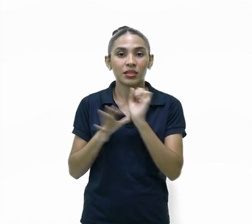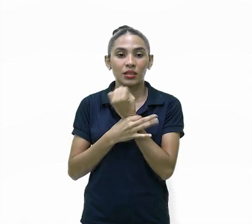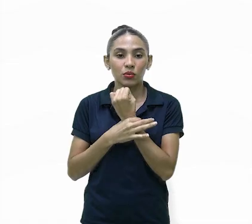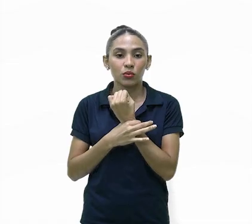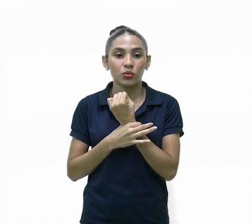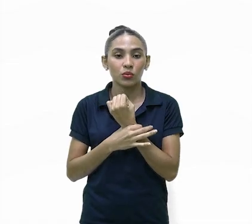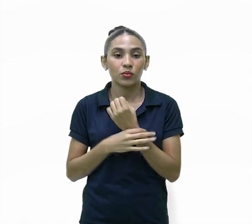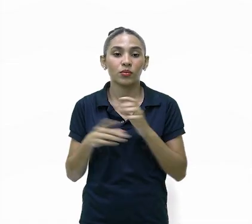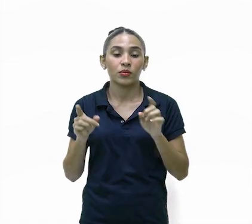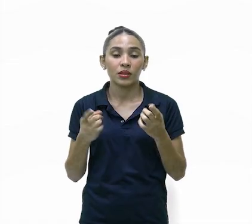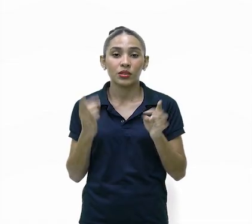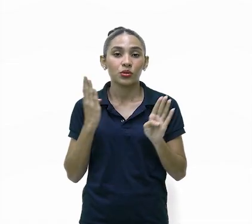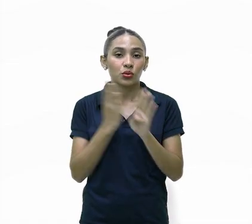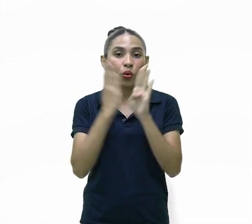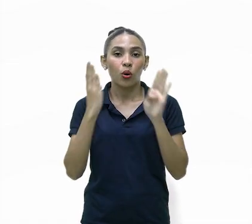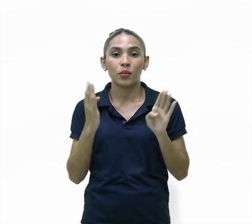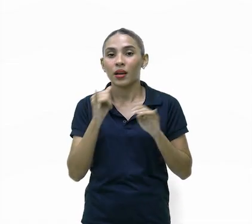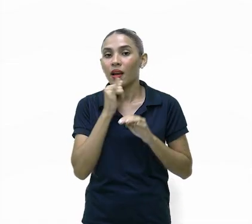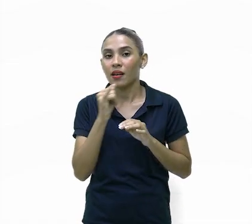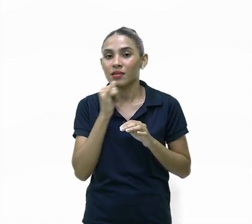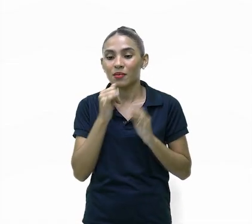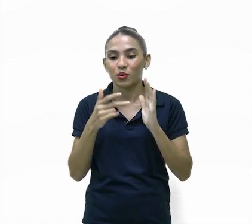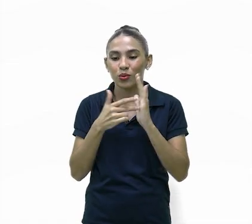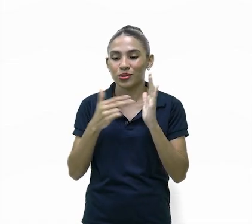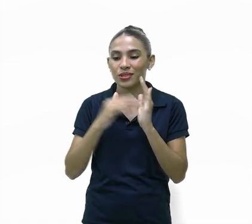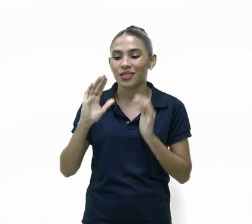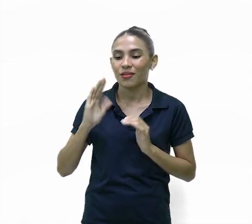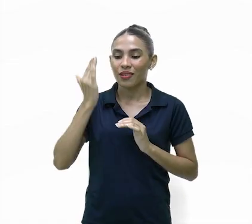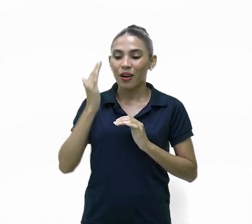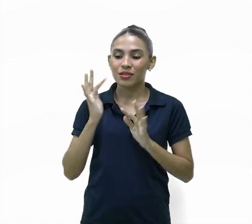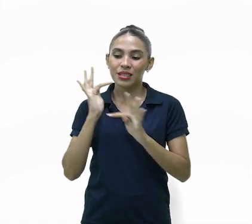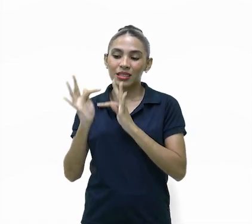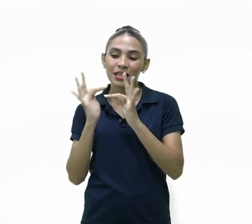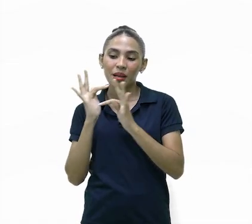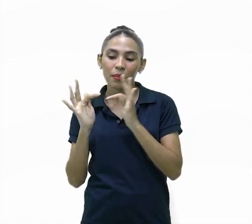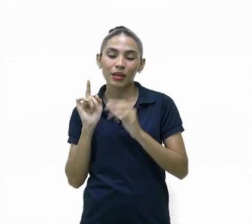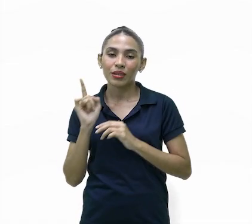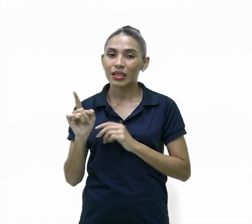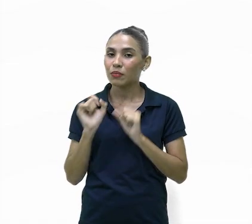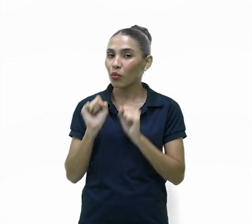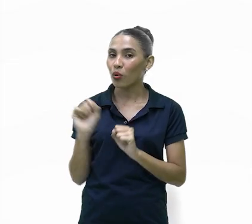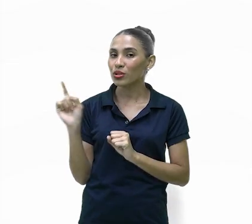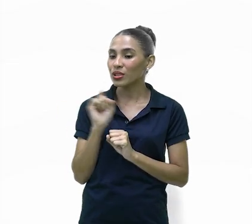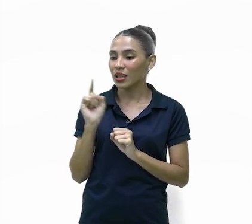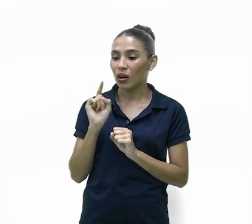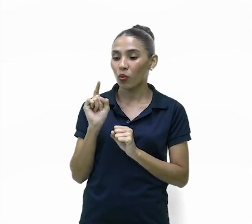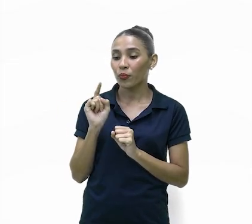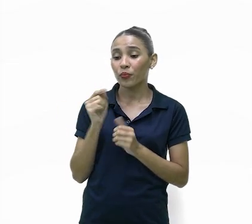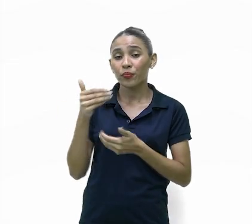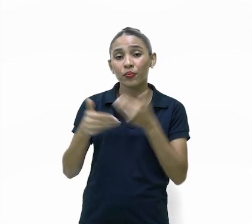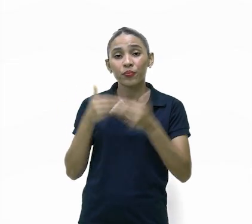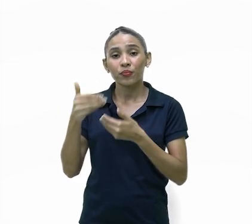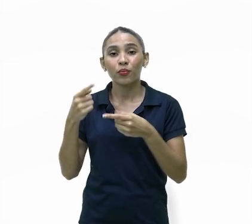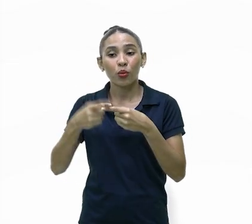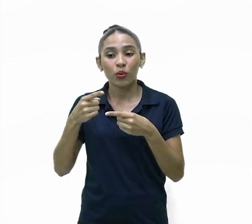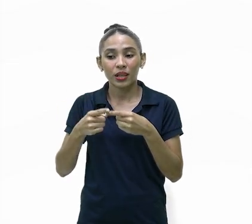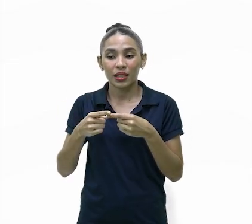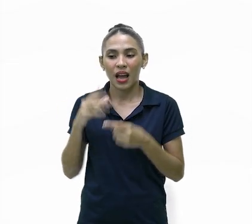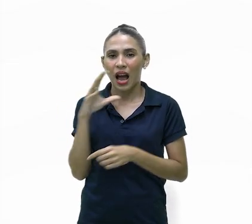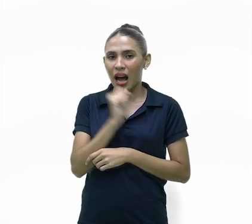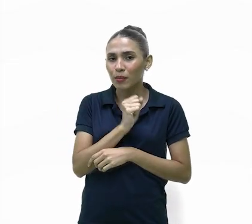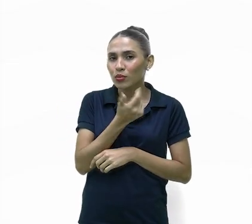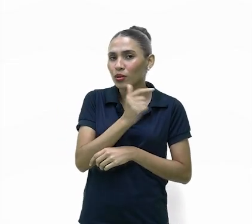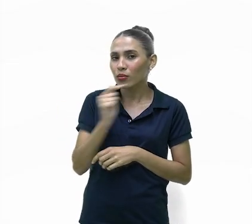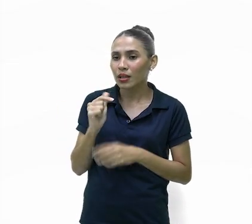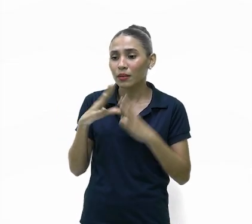eficazes. Ele descobre, através de uma fake news, por exemplo, que aquele tratamento pode não estar dando certo, né, porque ele não está vendo resultado